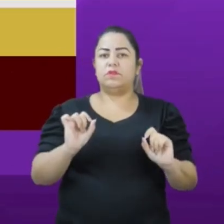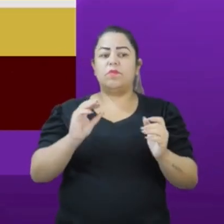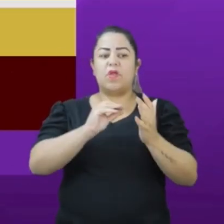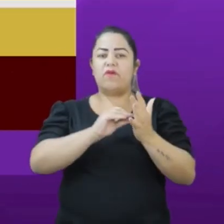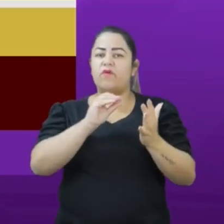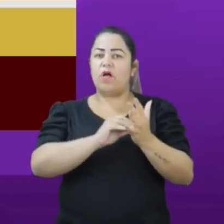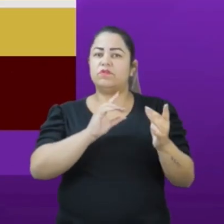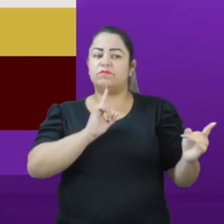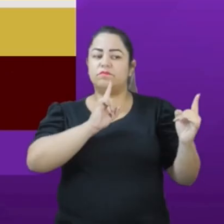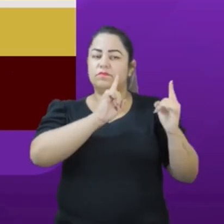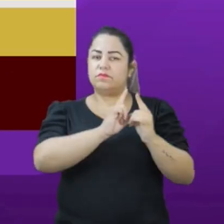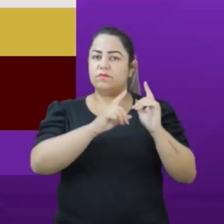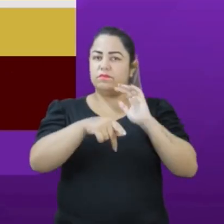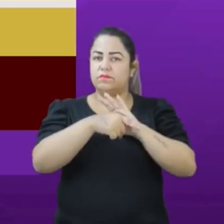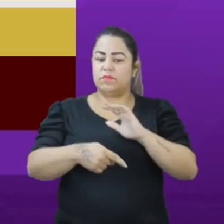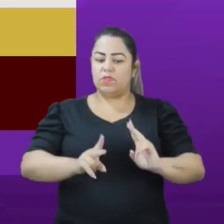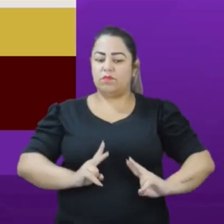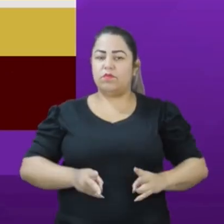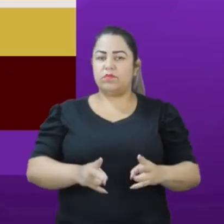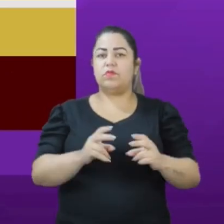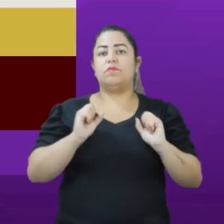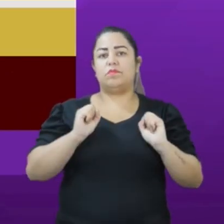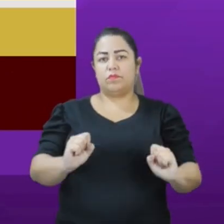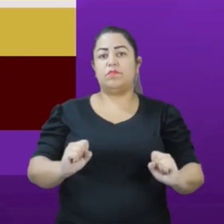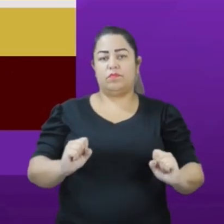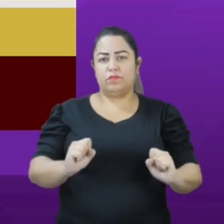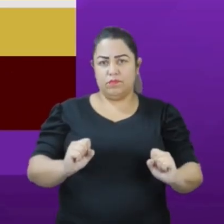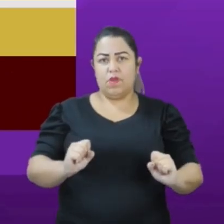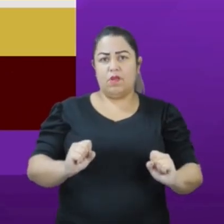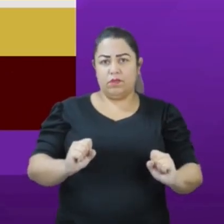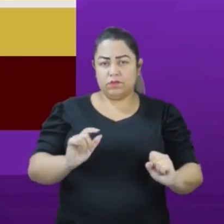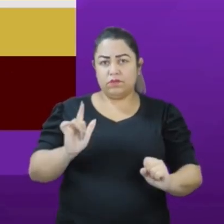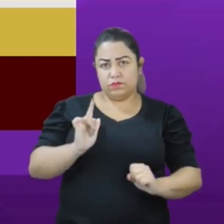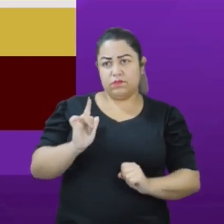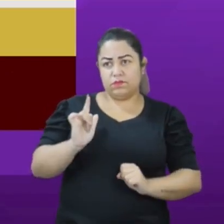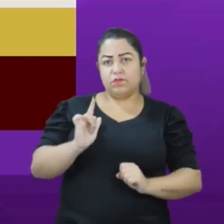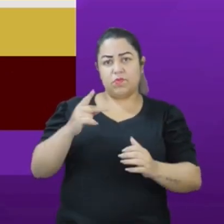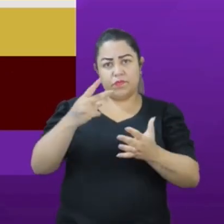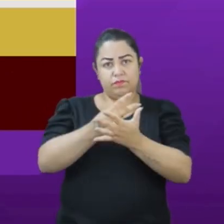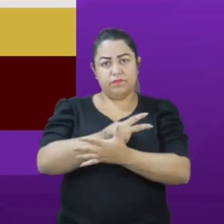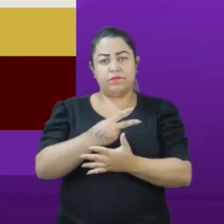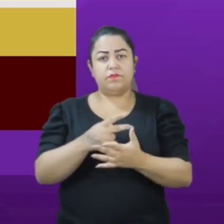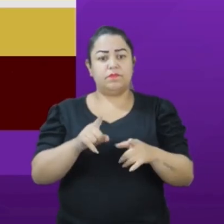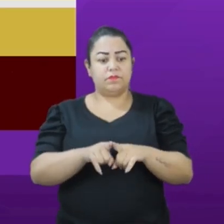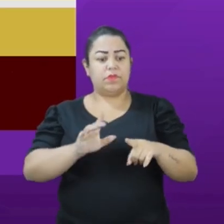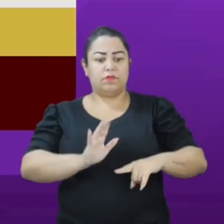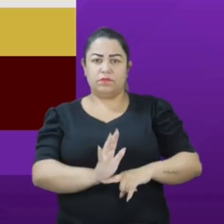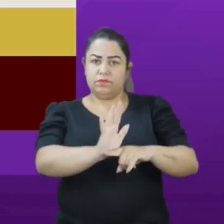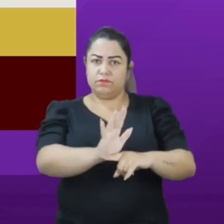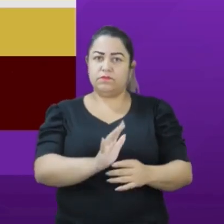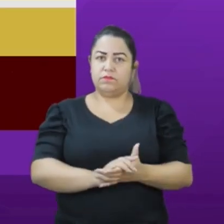atendimento especializado e contínuo, que pode levar a um atendimento inadequado, e aí a gente obviamente contribui para a